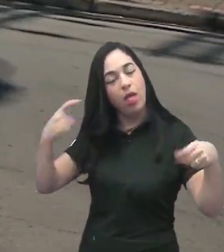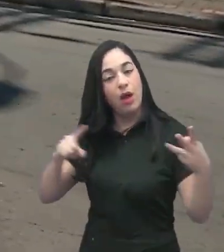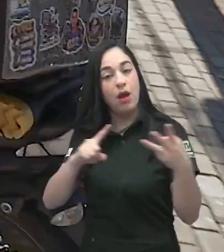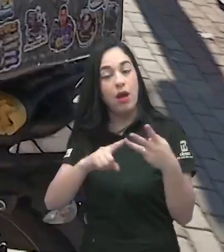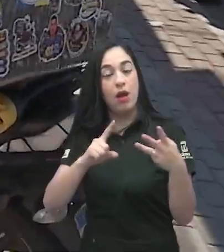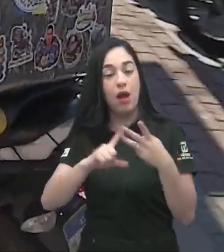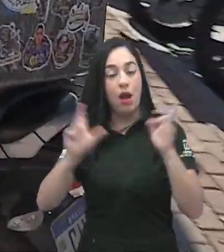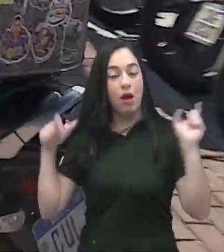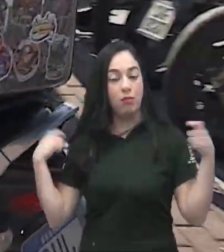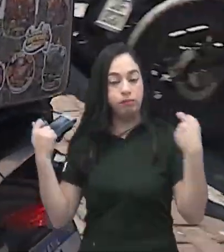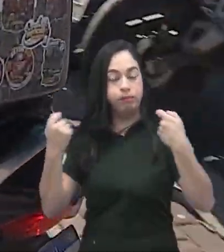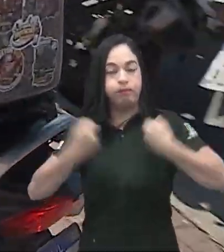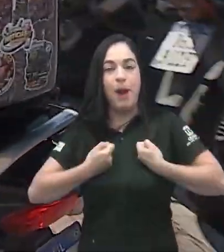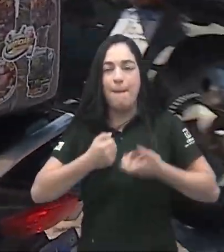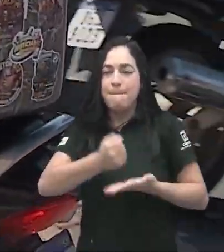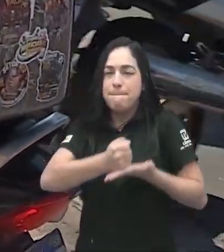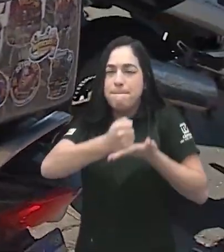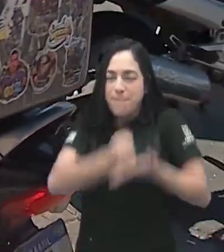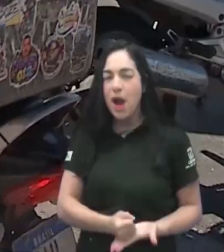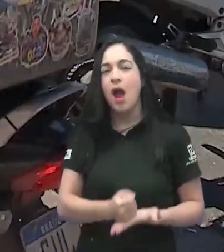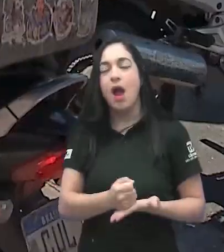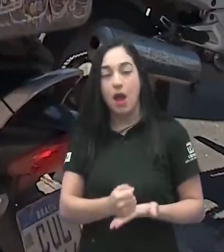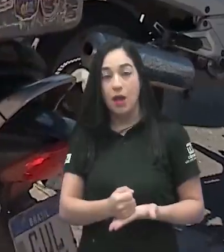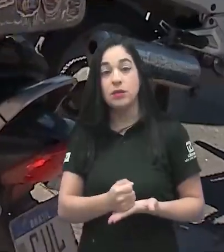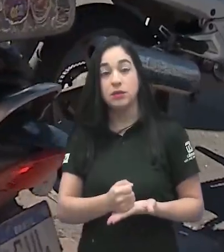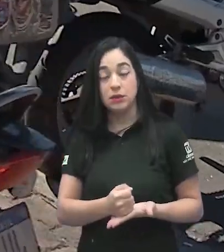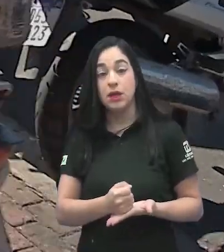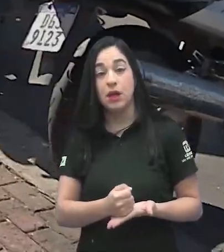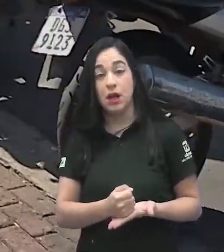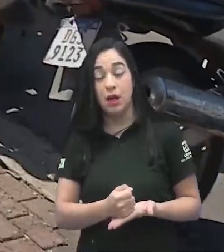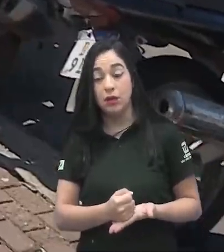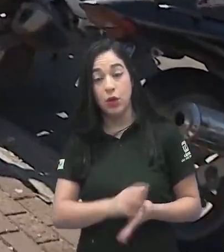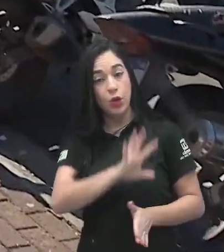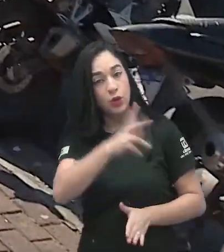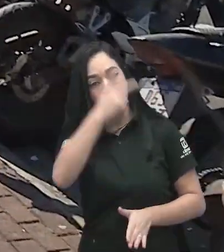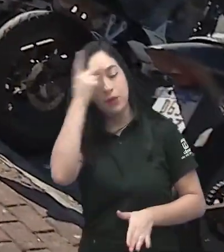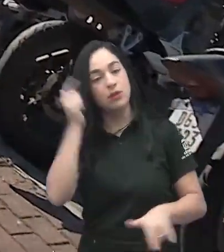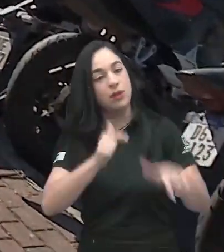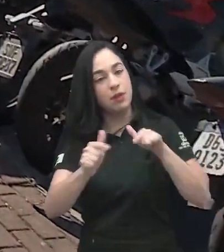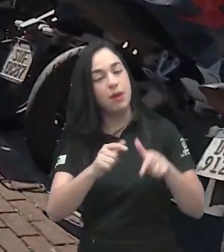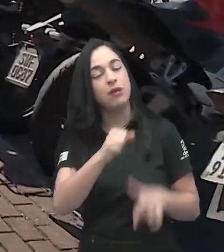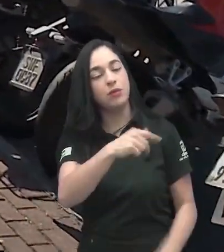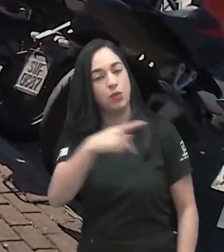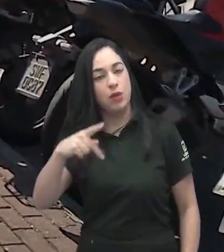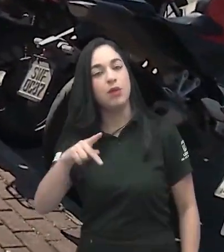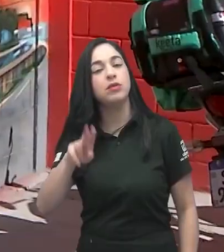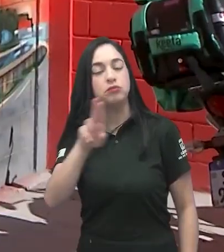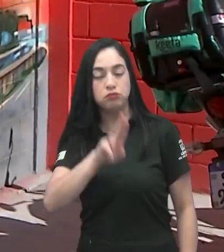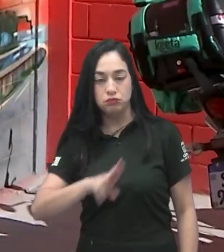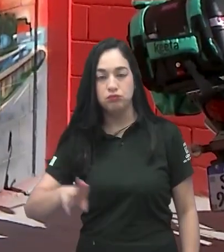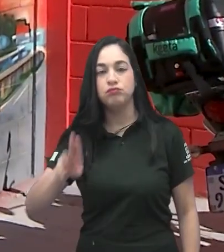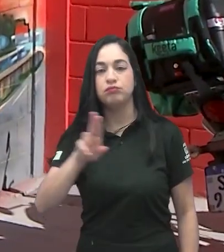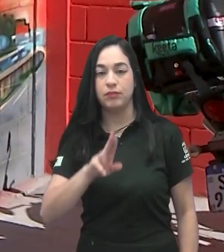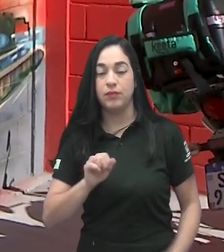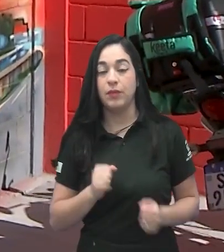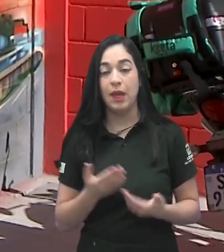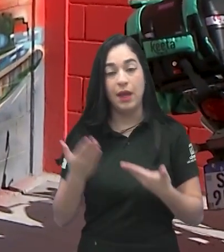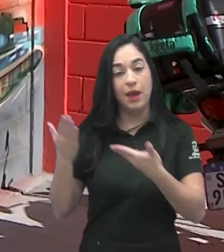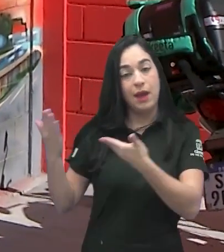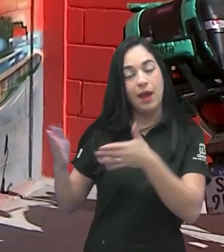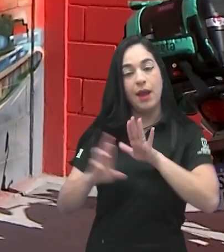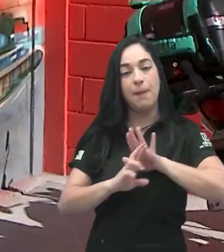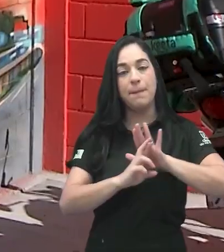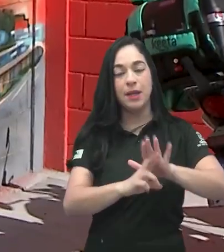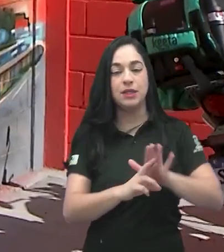o peso da mochila térmica nas costas. Essas sensações fazem parte da rotina de um entregador de aplicativo. O Felipe é